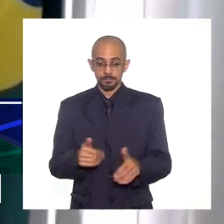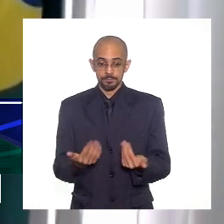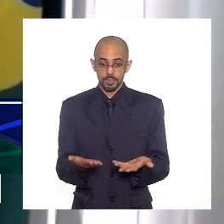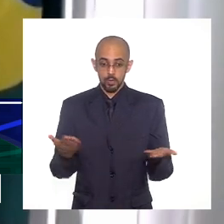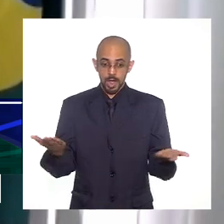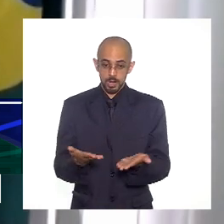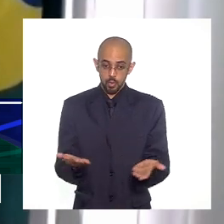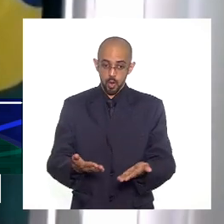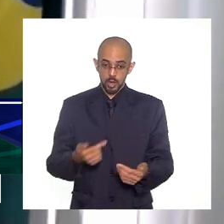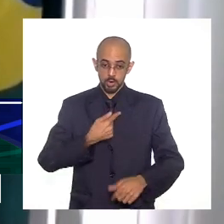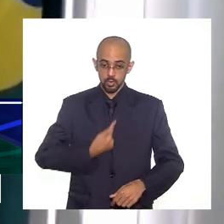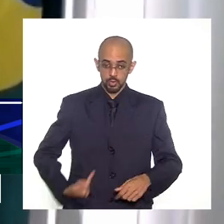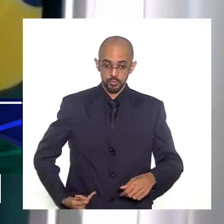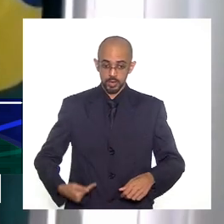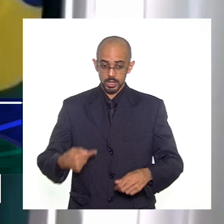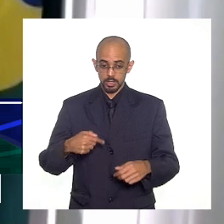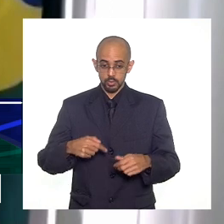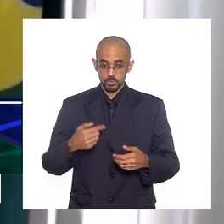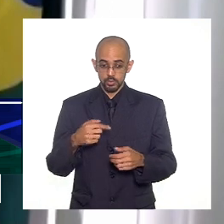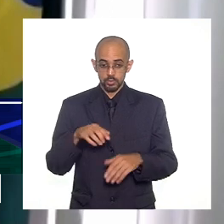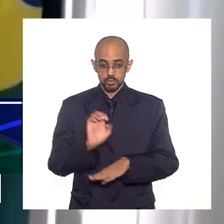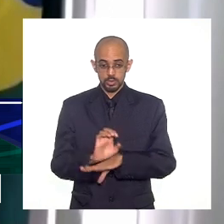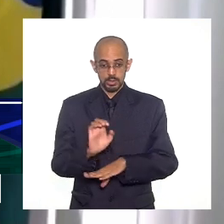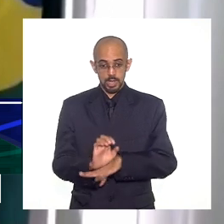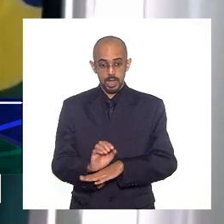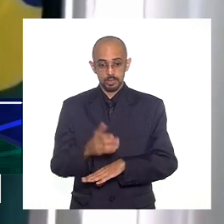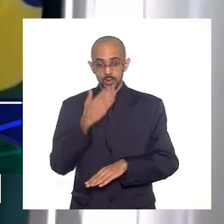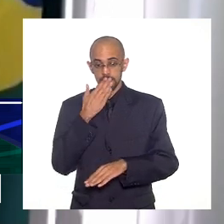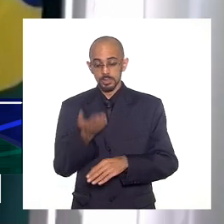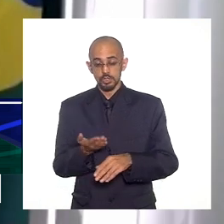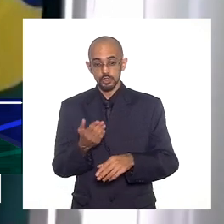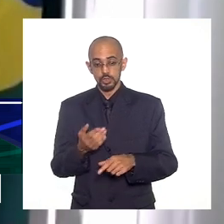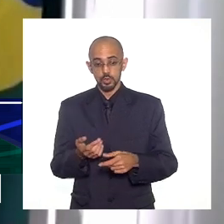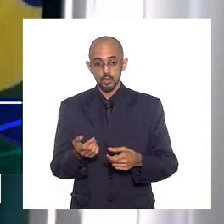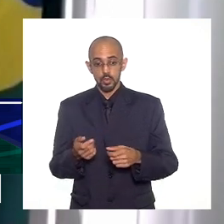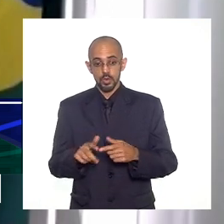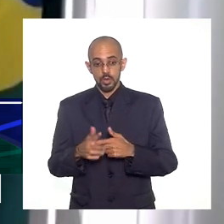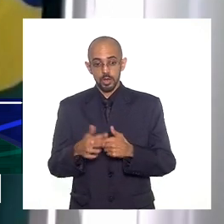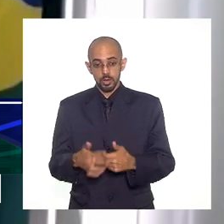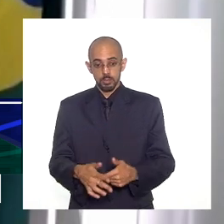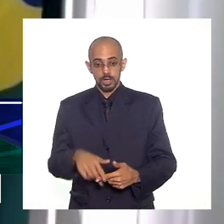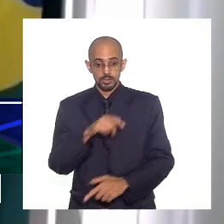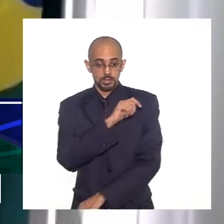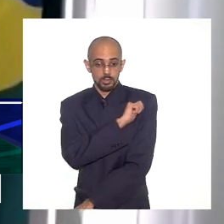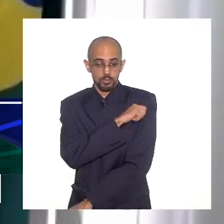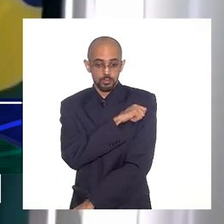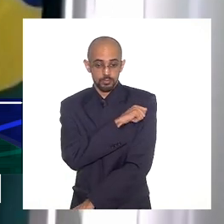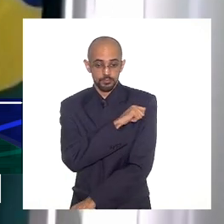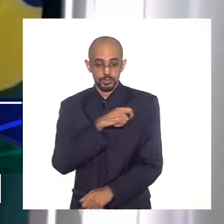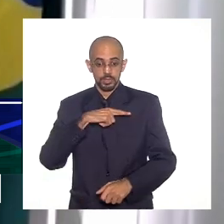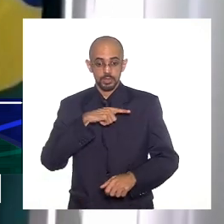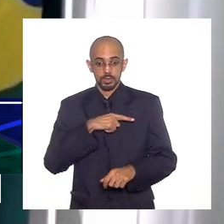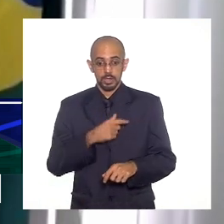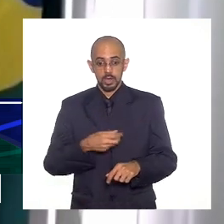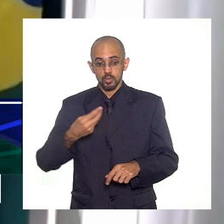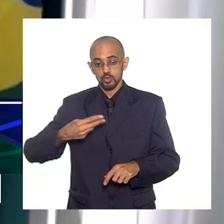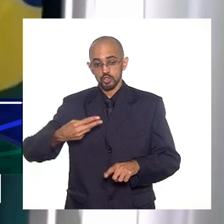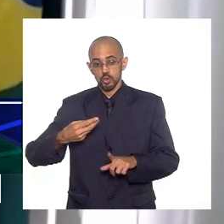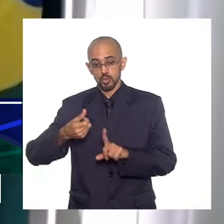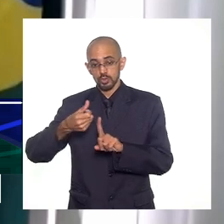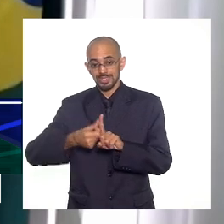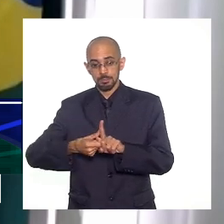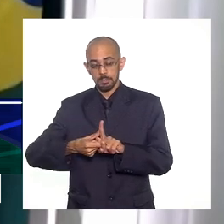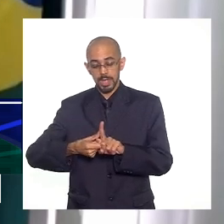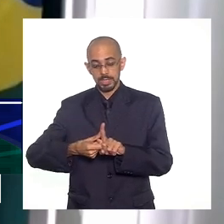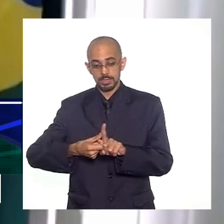entrou com um pedido para aderir ao novo regime de recuperação fiscal e terá o segundo semestre deste ano para fazer as negociações,